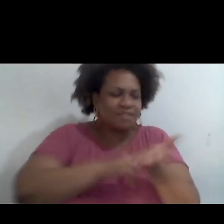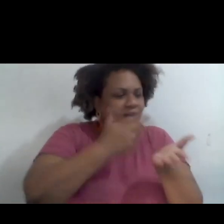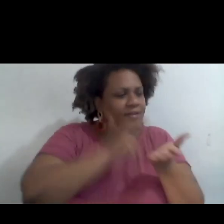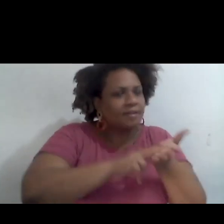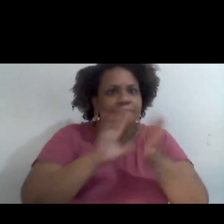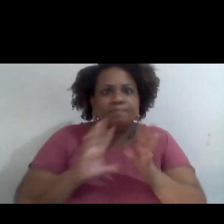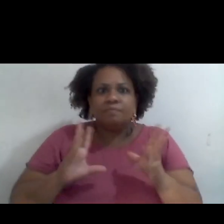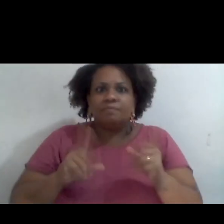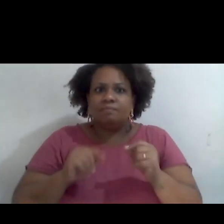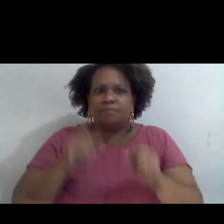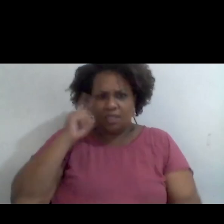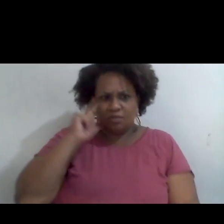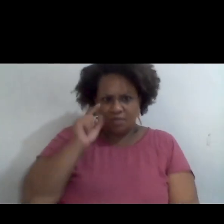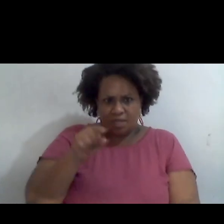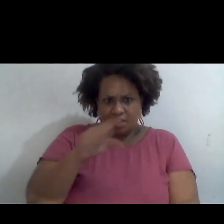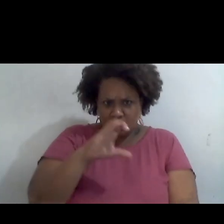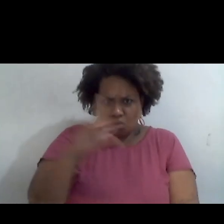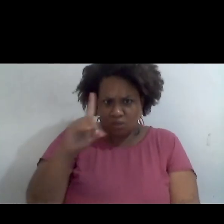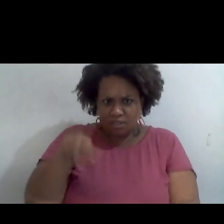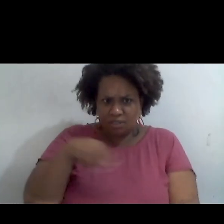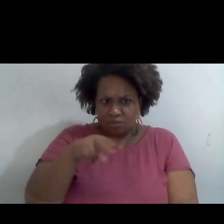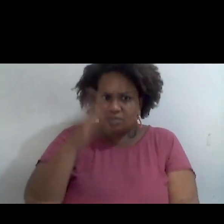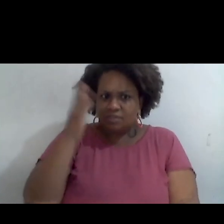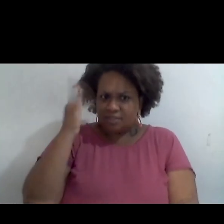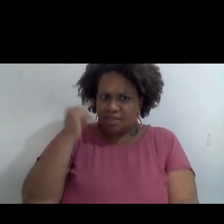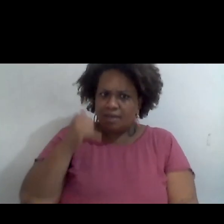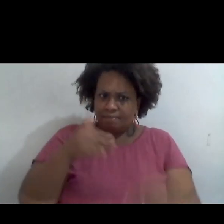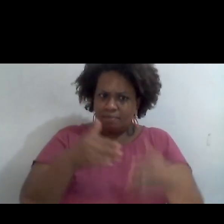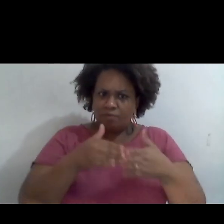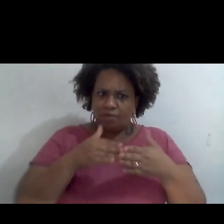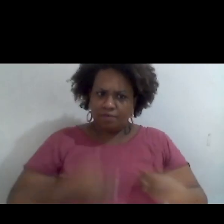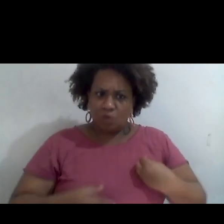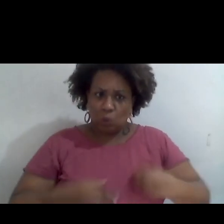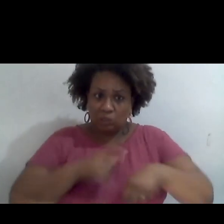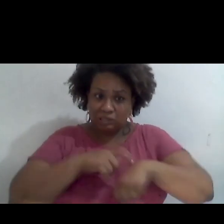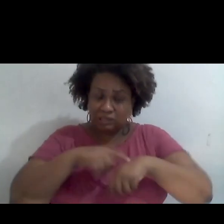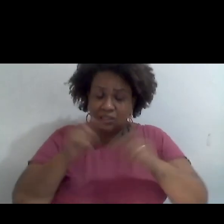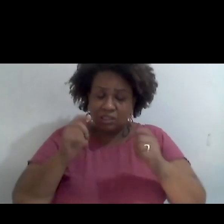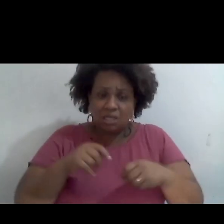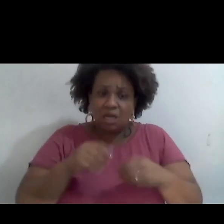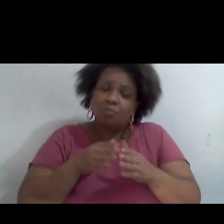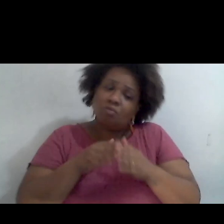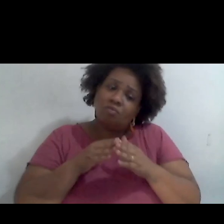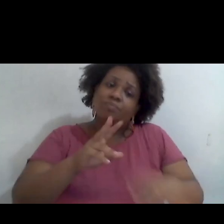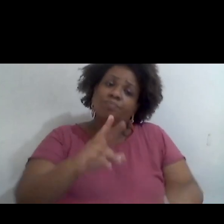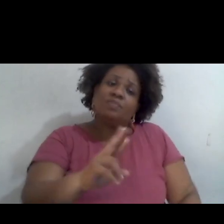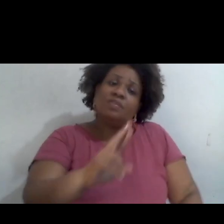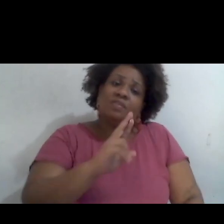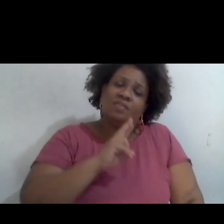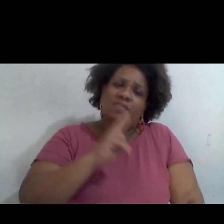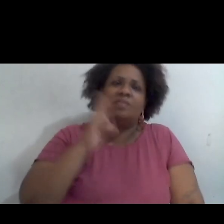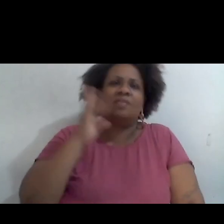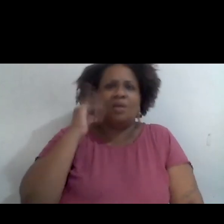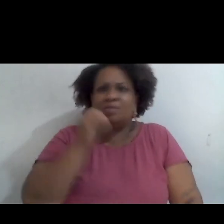imagino que o coordenador de dança, por favor, se tiver tempo, puder dar uma resposta, porque eu sei que tem vários aí no